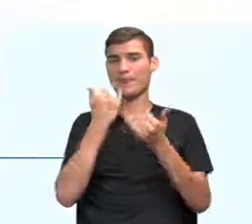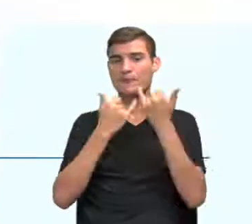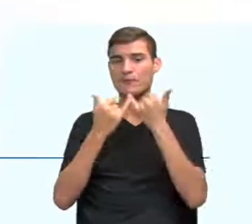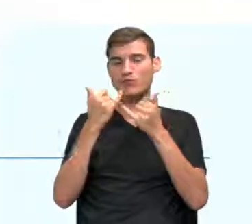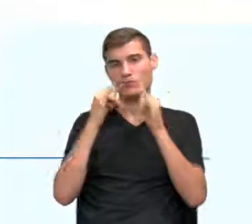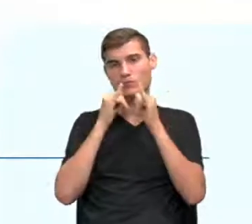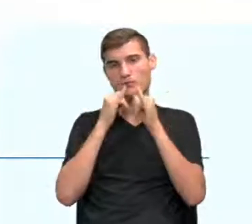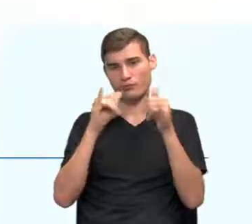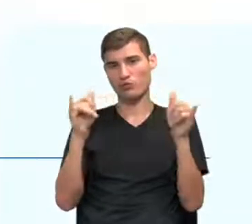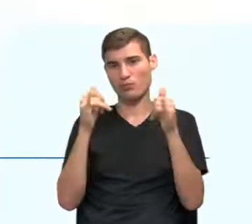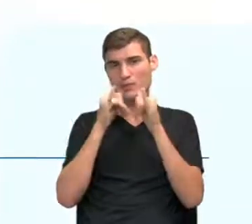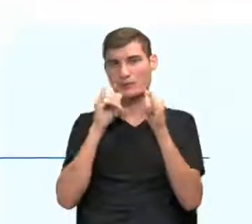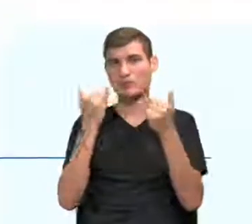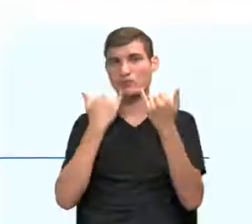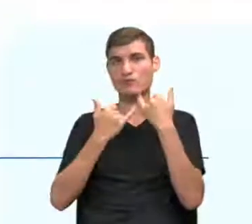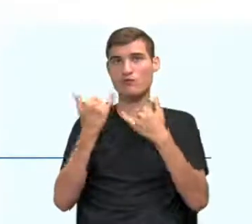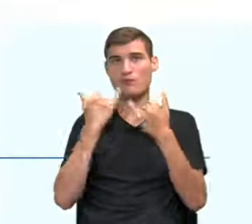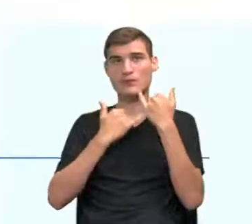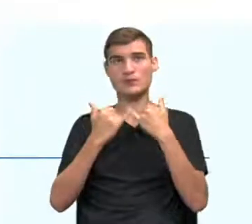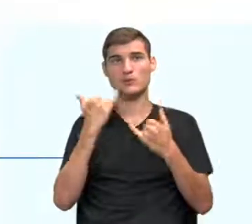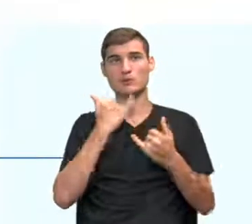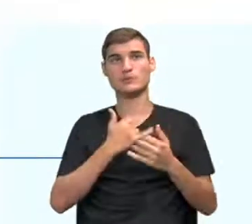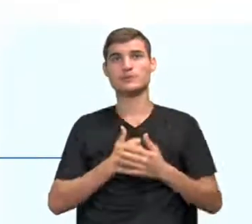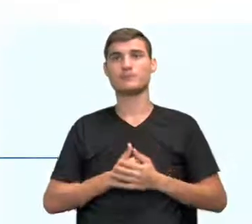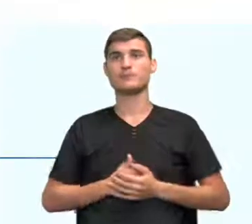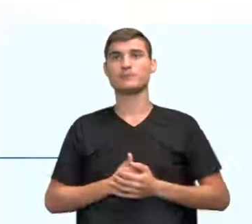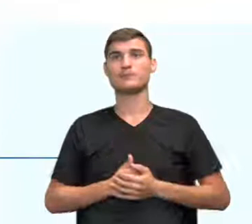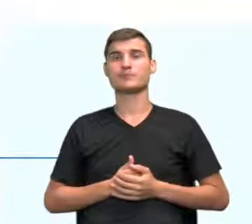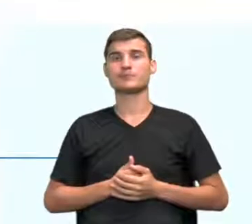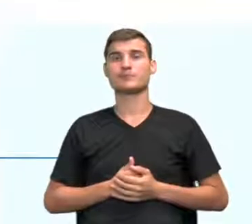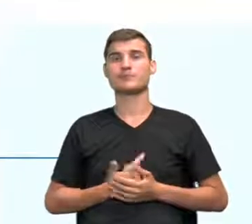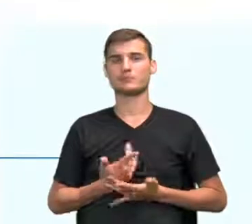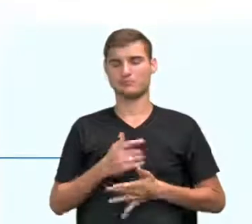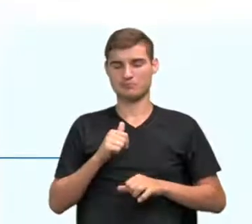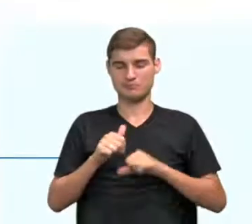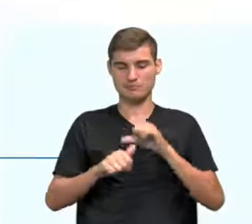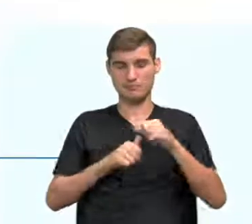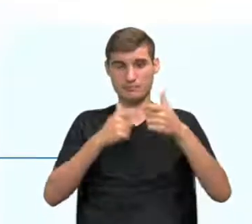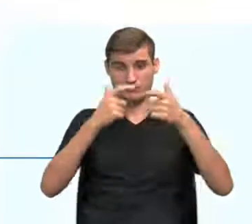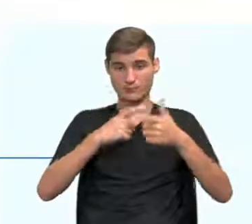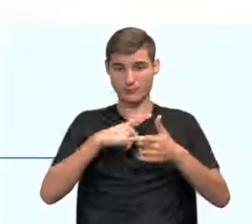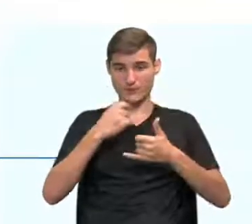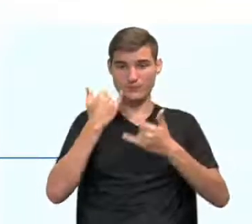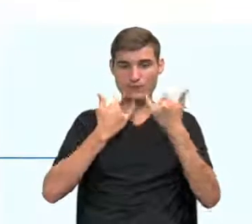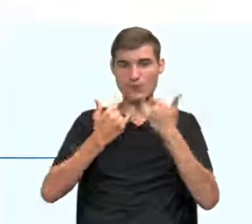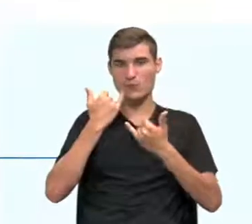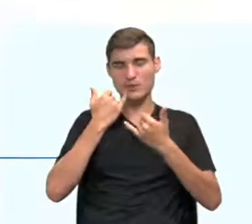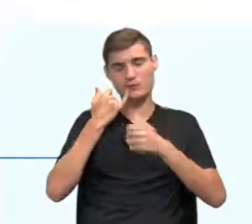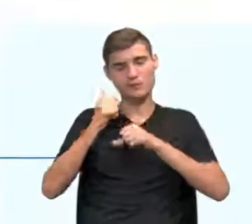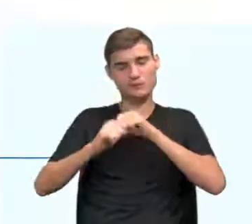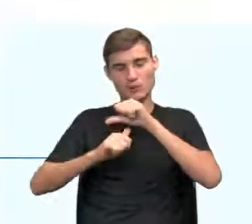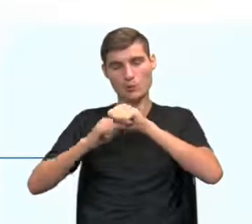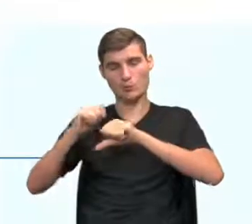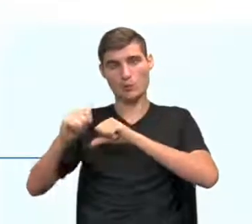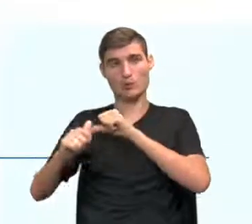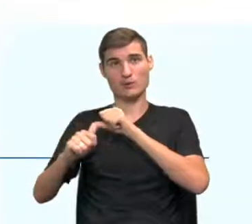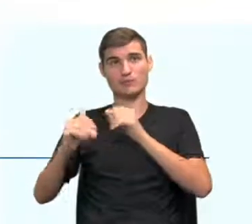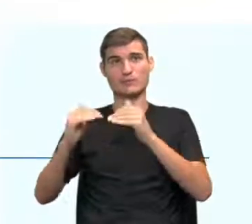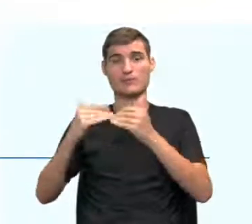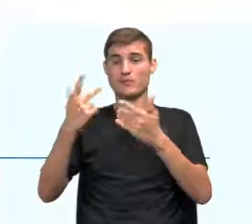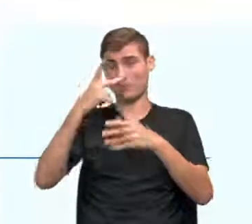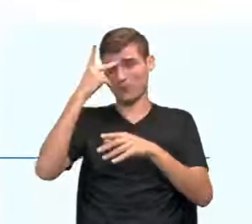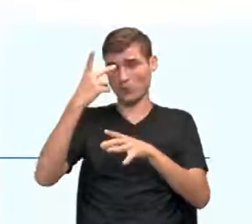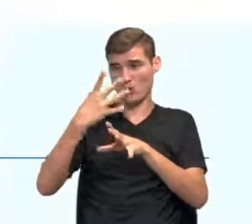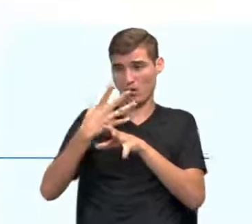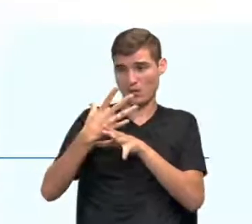informação. Então eu modifico a minha portadora a partir da informação. E lá no